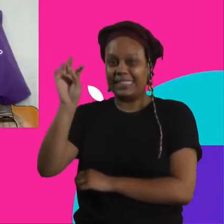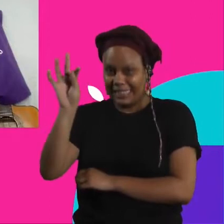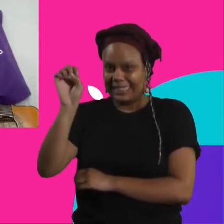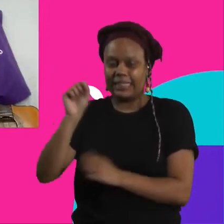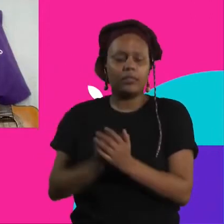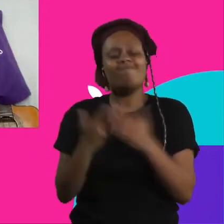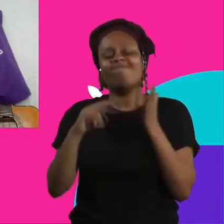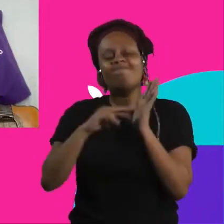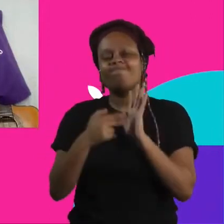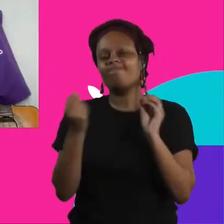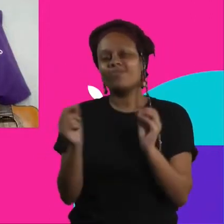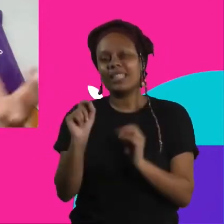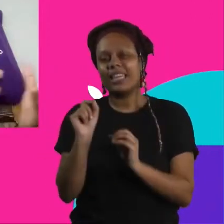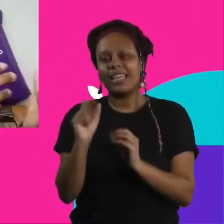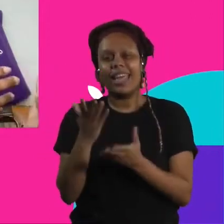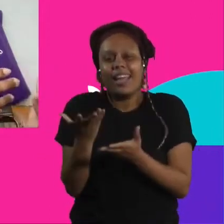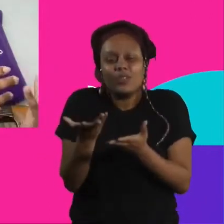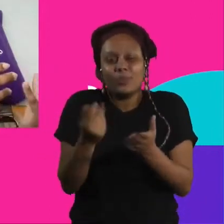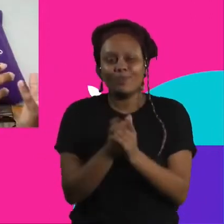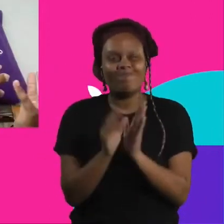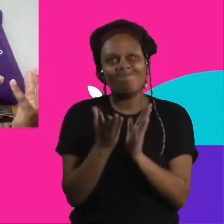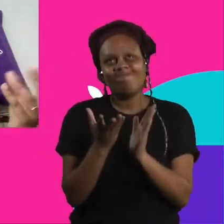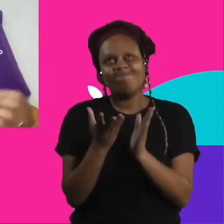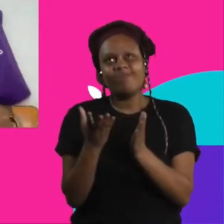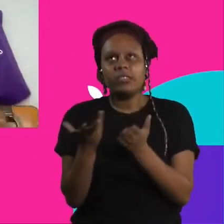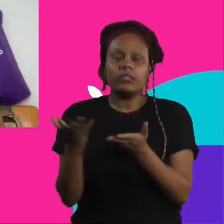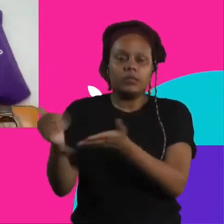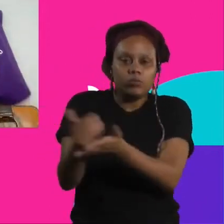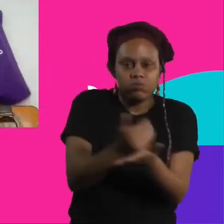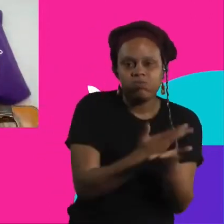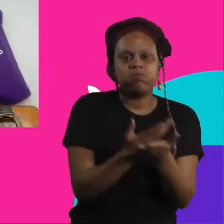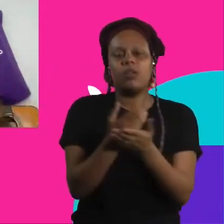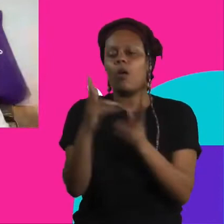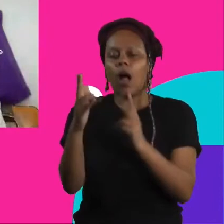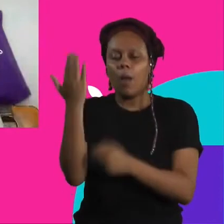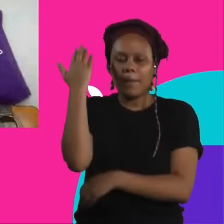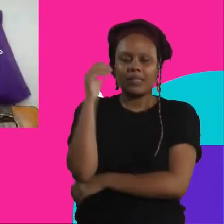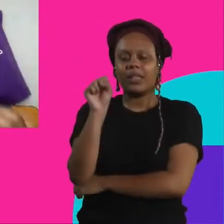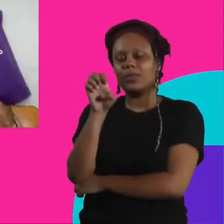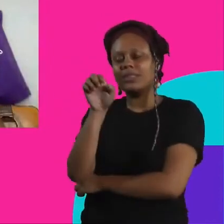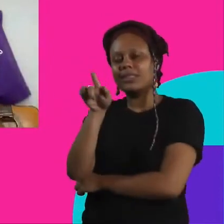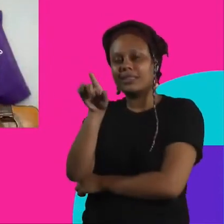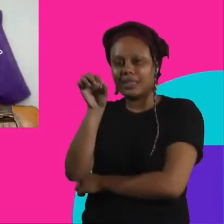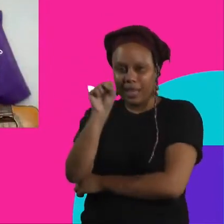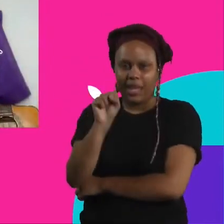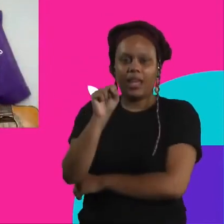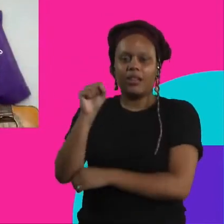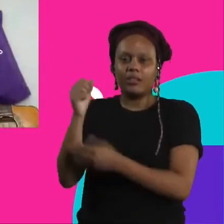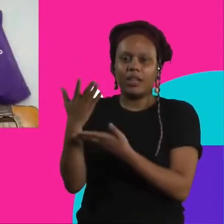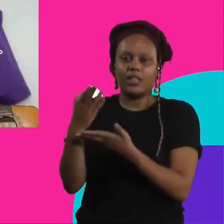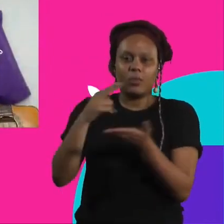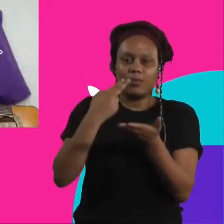de um colecionável, né? Como, por exemplo, coleções que fazíamos antigamente, selos, né, de papel de carta, quem é da minha geração,